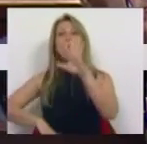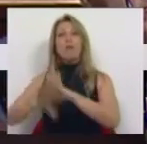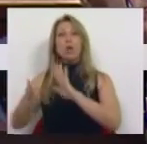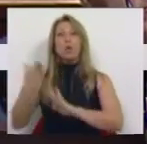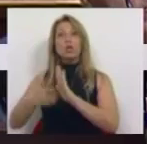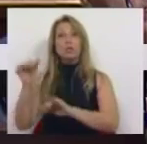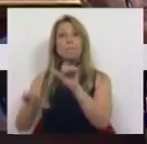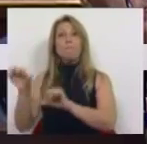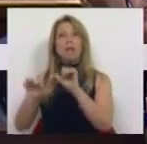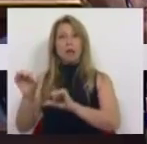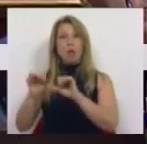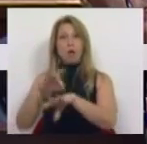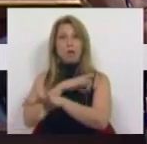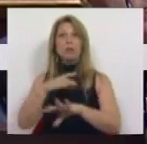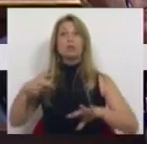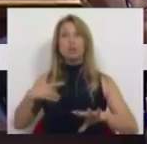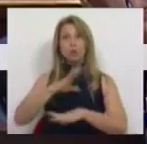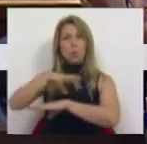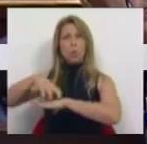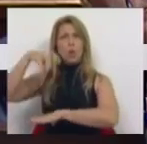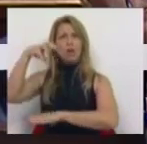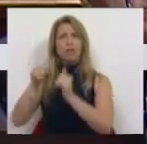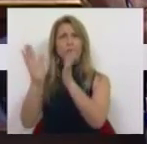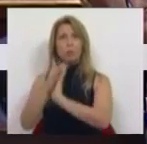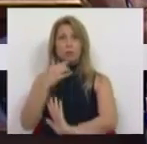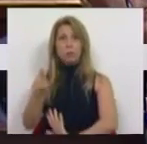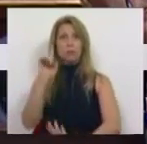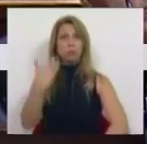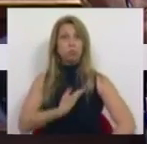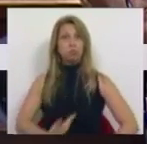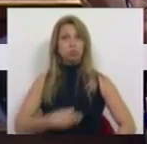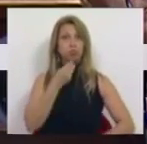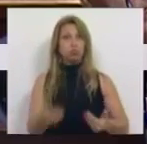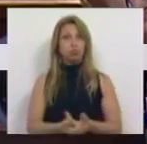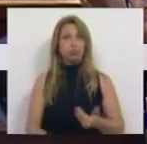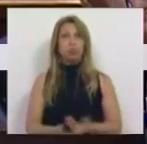num edifício que muitos consideram caduco. Pergunto, portanto, Sr.